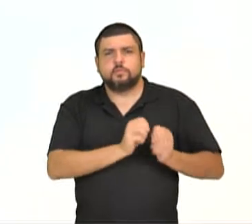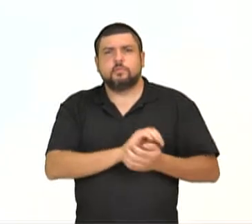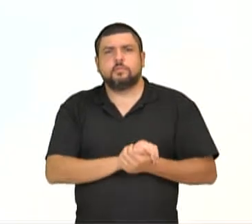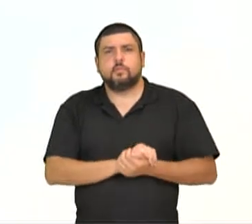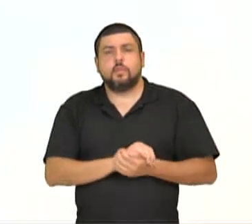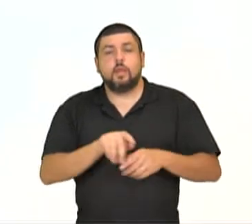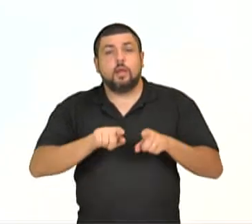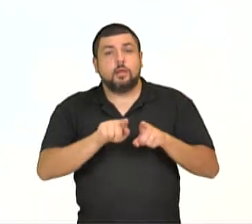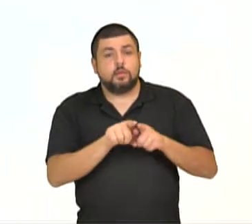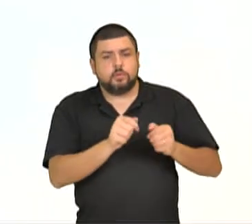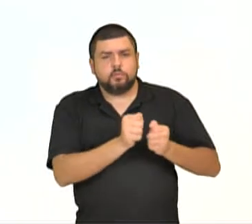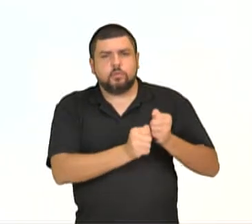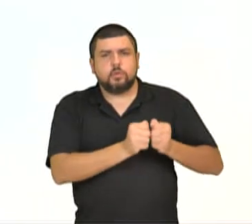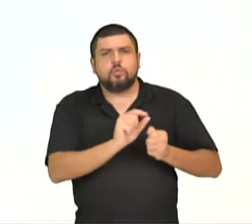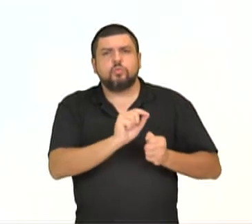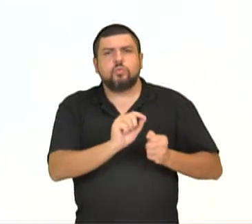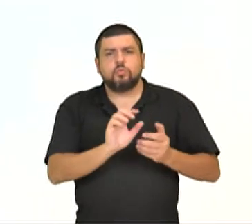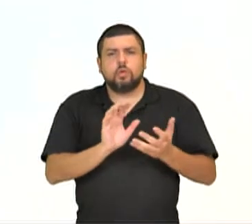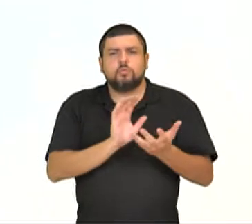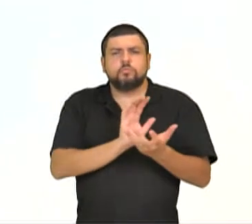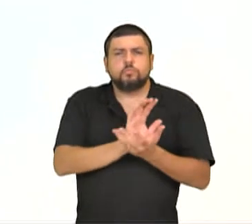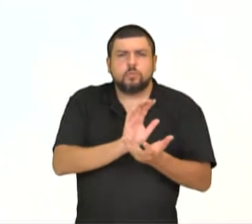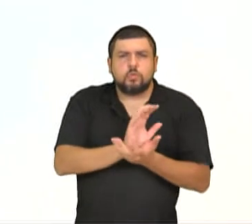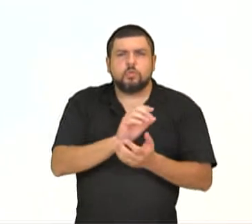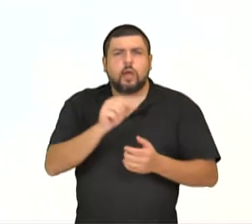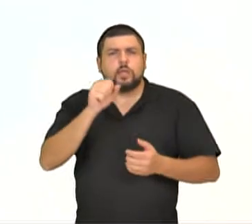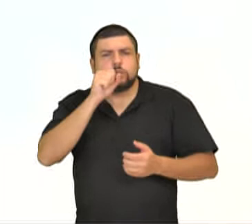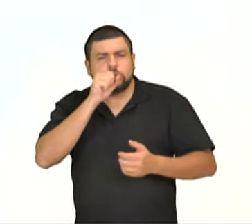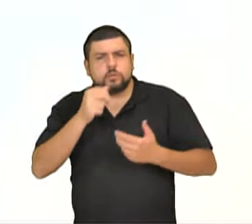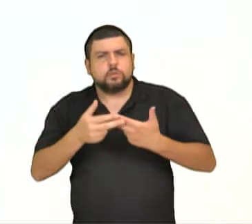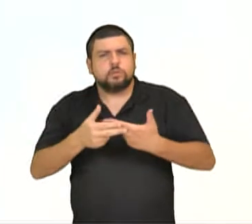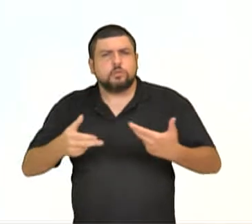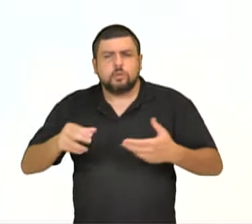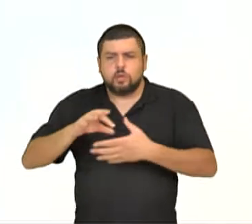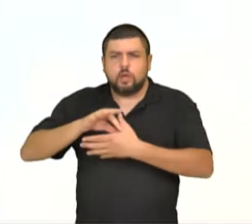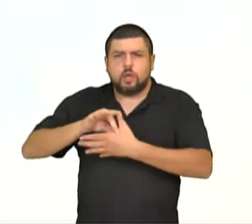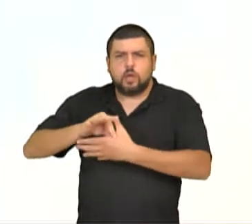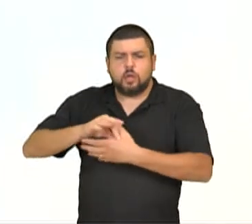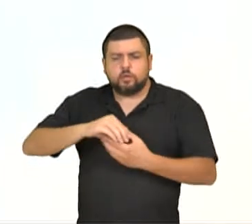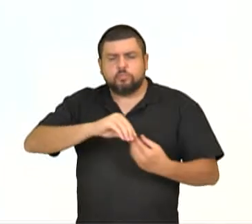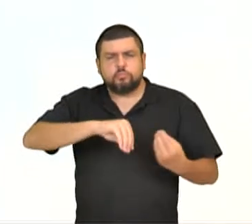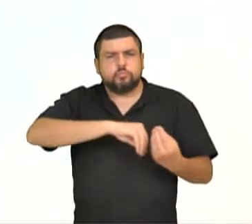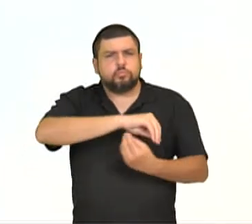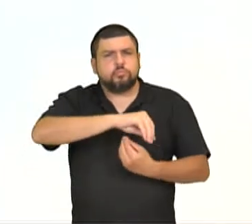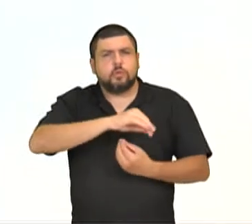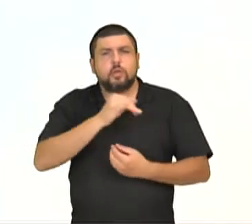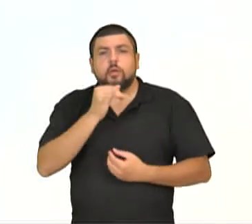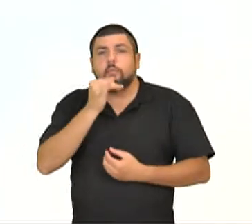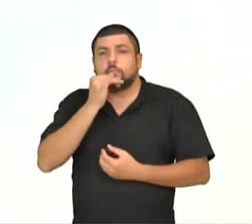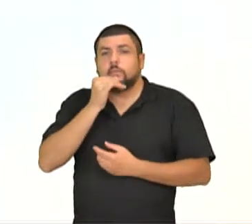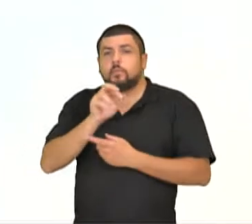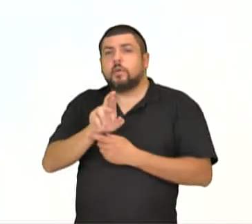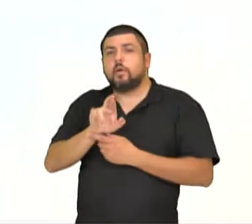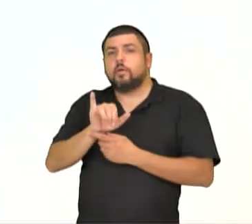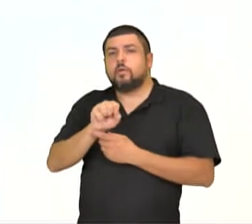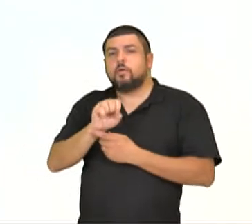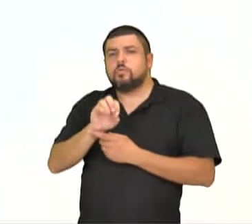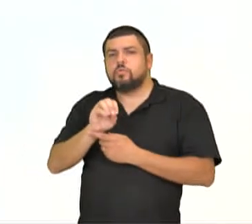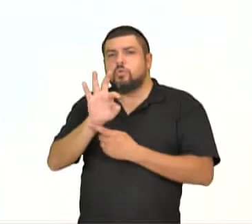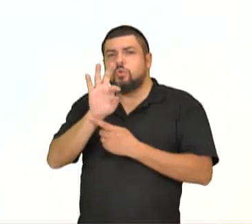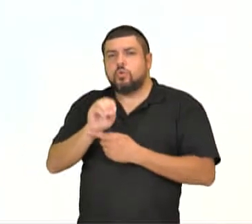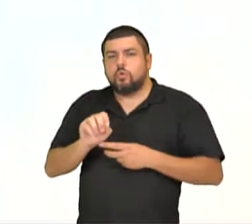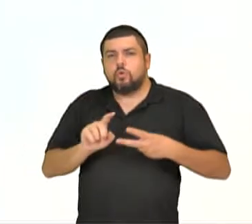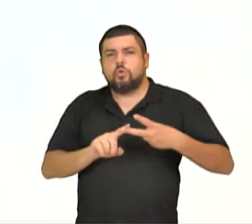em preparações com legumes, verduras, ovos e carnes, bem como em receitas como risoto, arroz à grega, arroz de